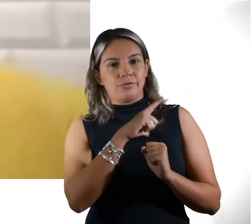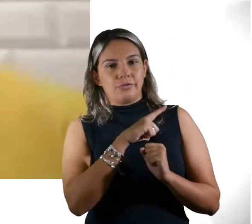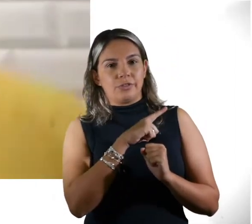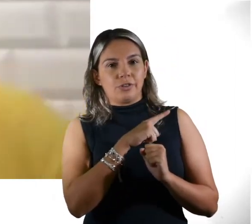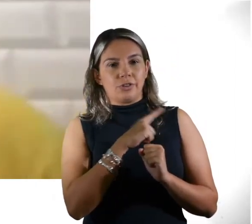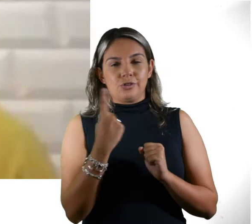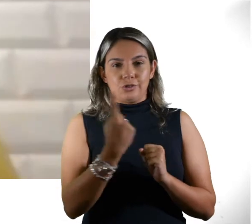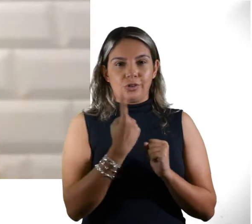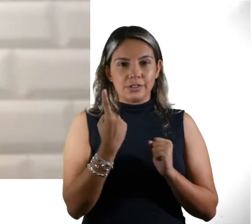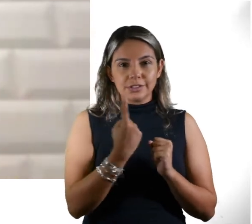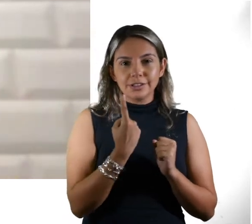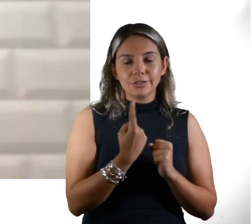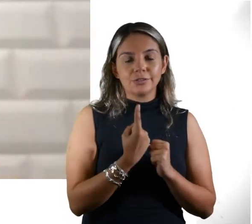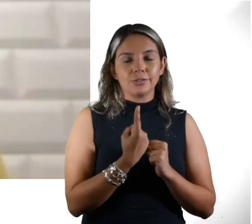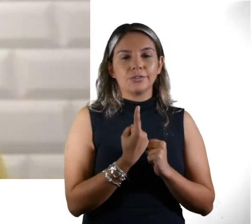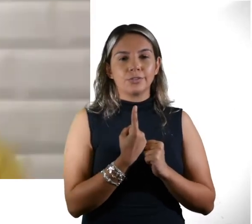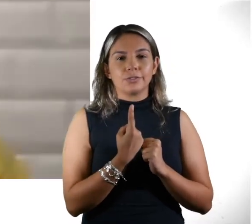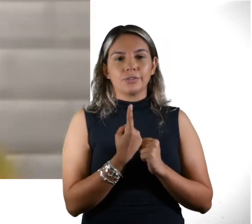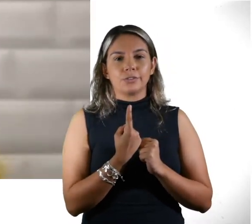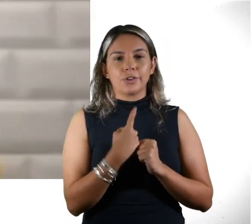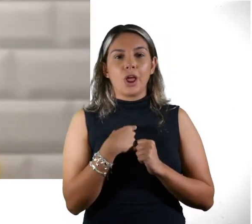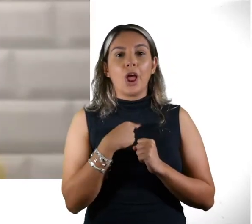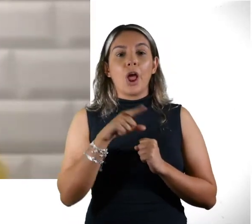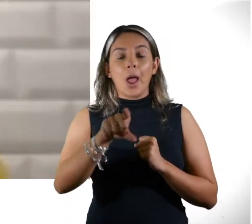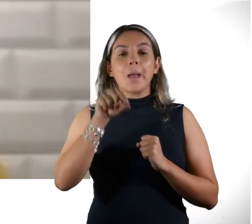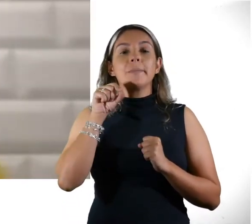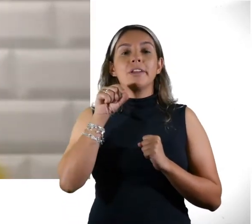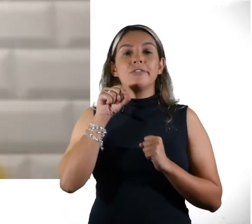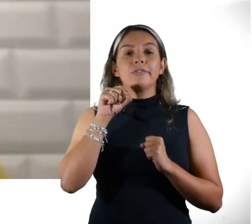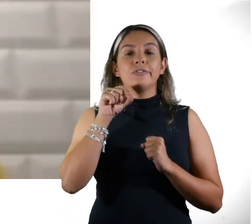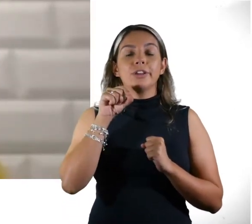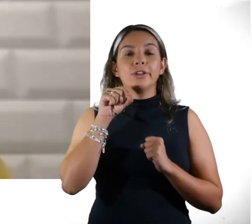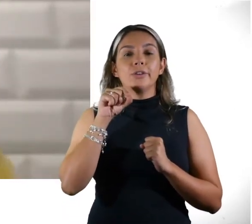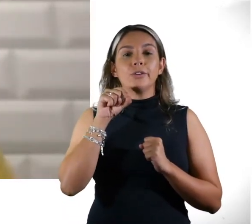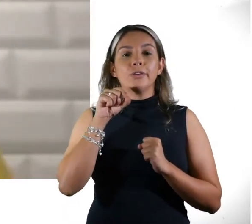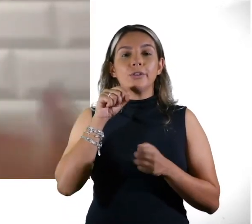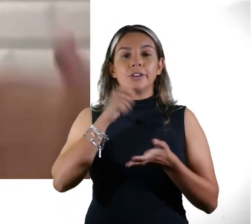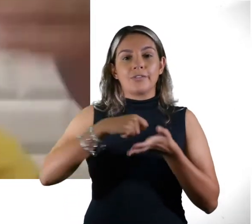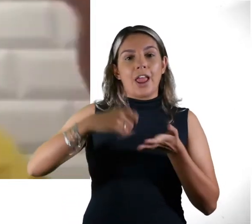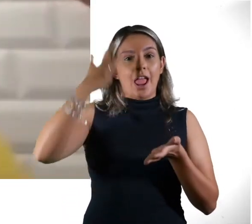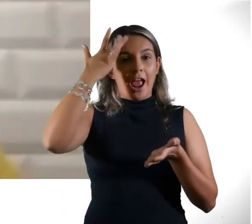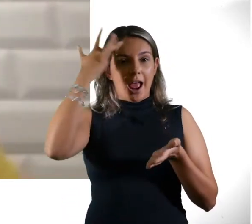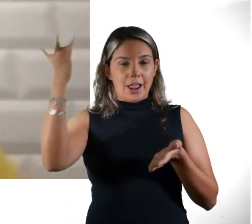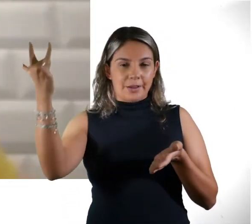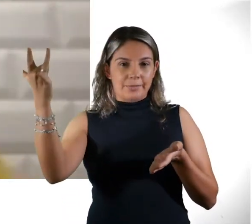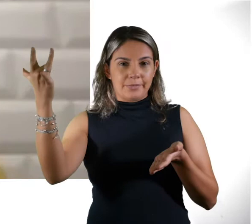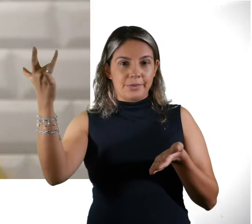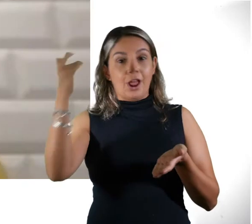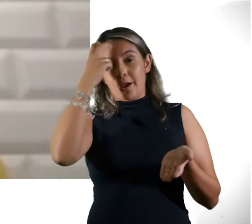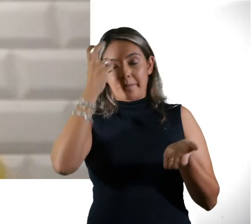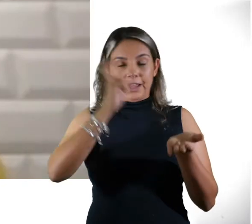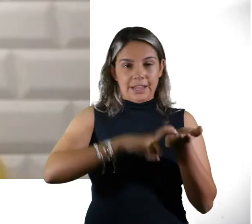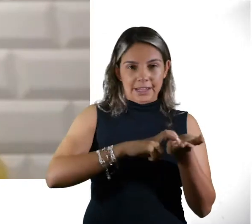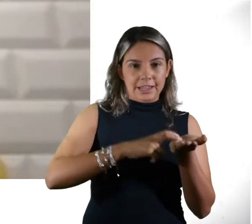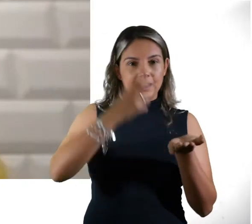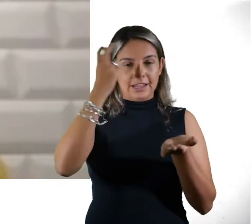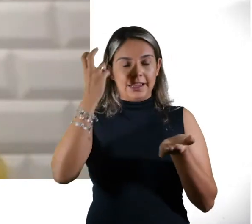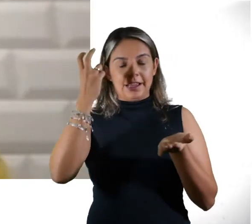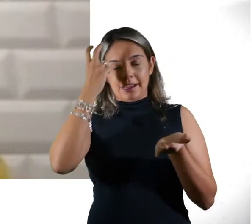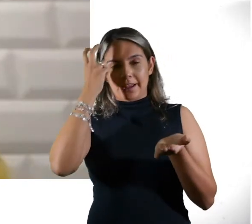estiver sozinho, eu prefiro escrever de manhã, mas também escrevo bem à tarde, não escrevo normalmente de noite.